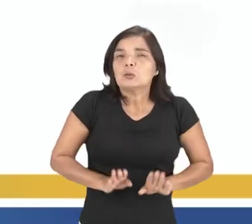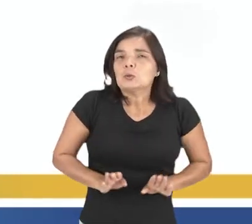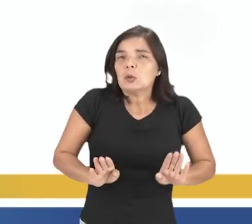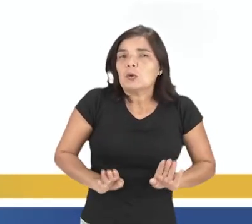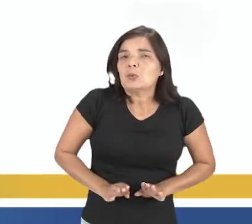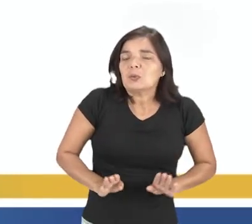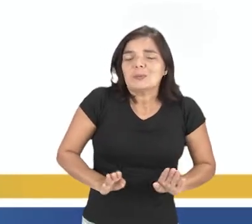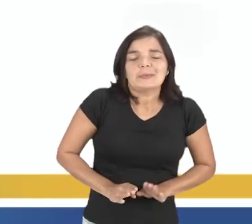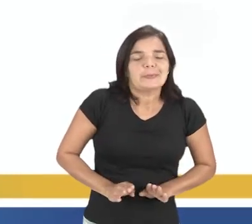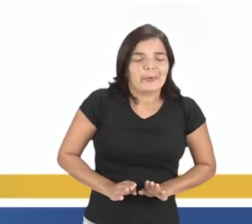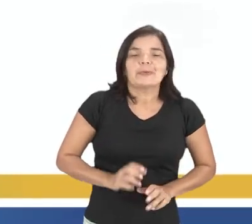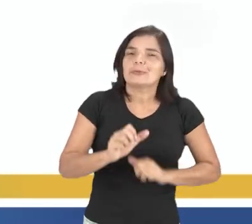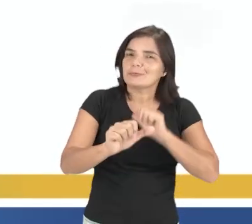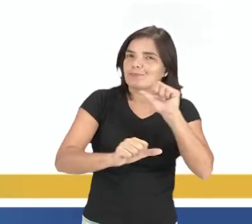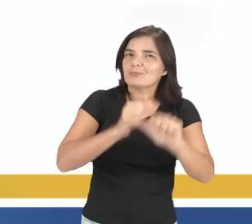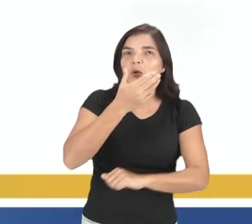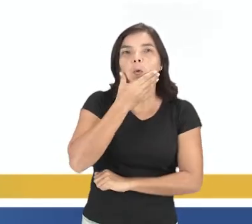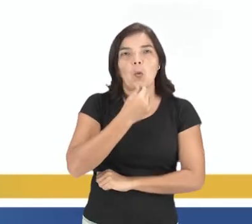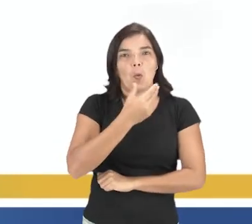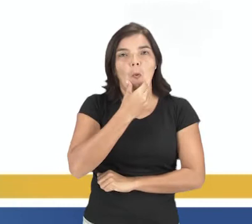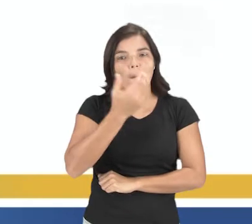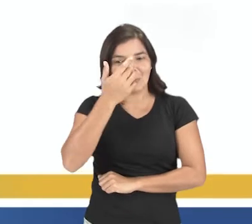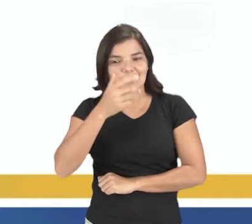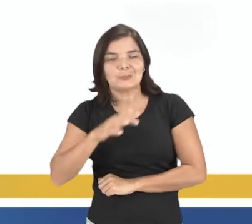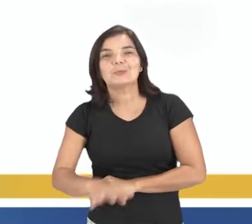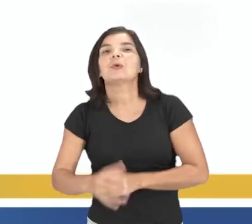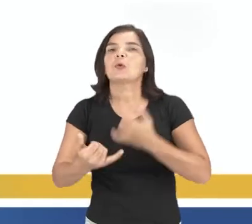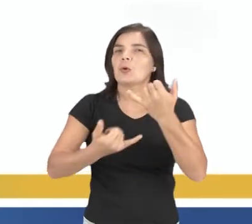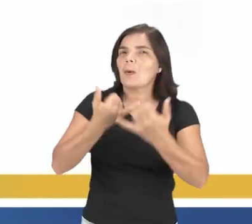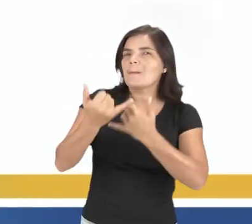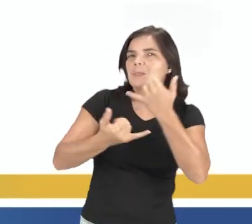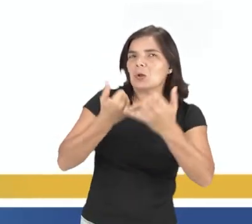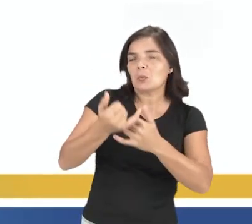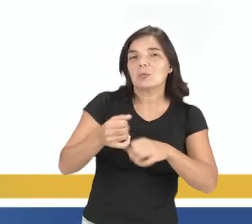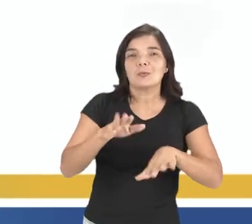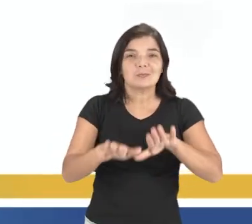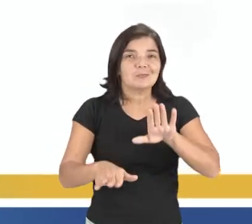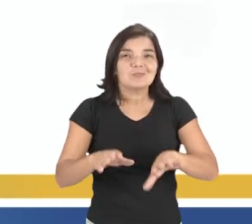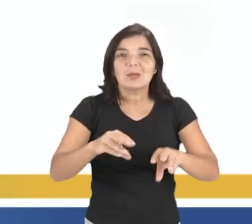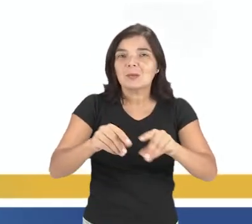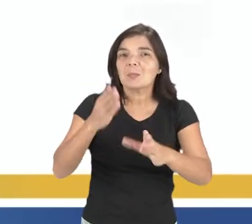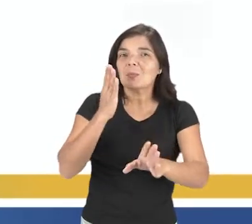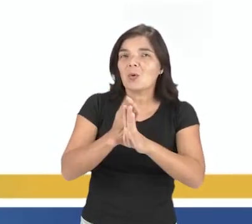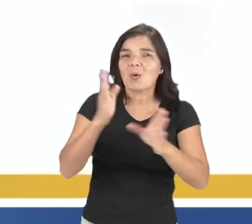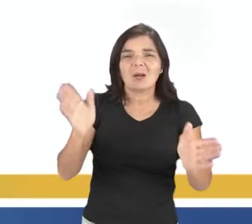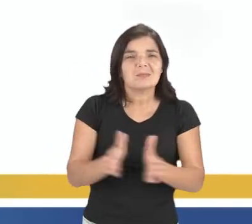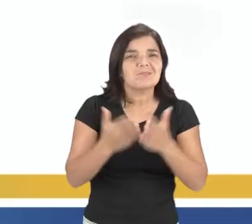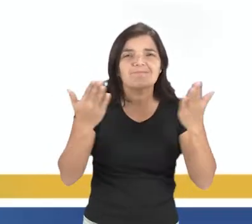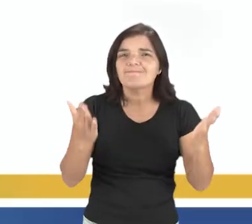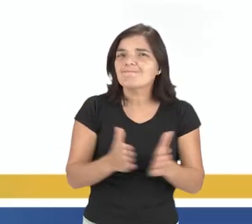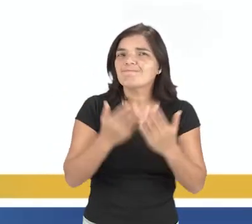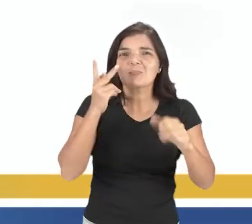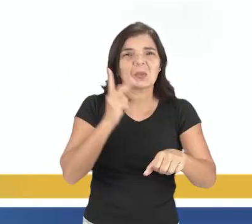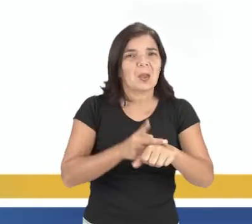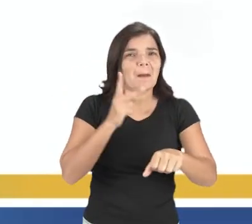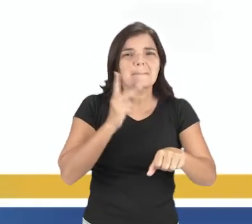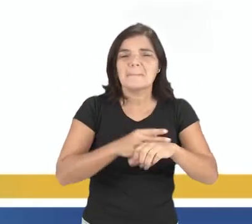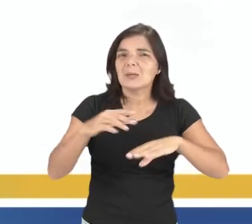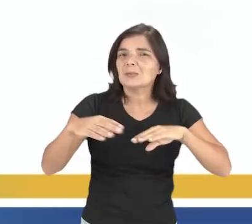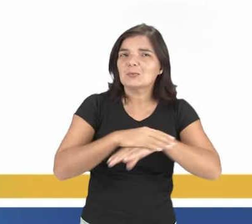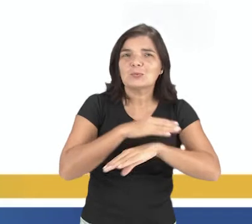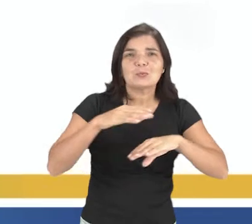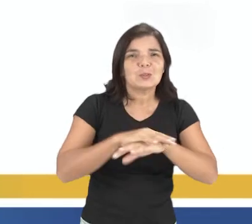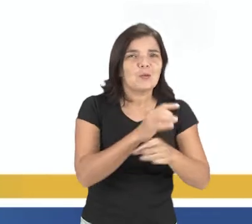forma desonrosa, transformou o homem, o menino, que brincava com os pés no chão. Por causa da pobreza, a pedra do seu